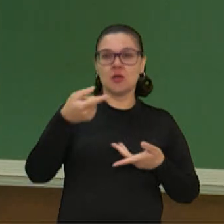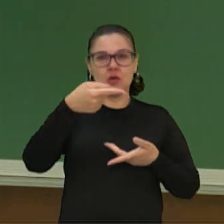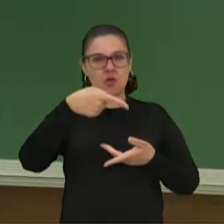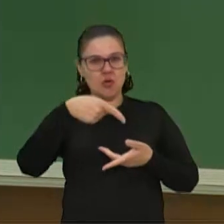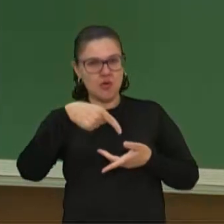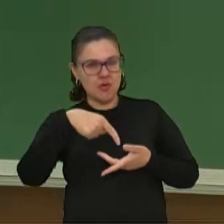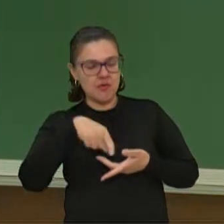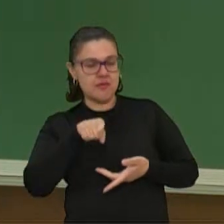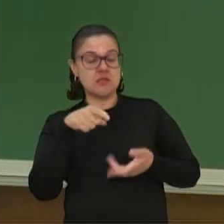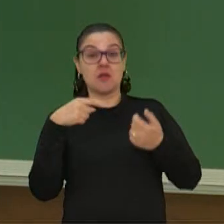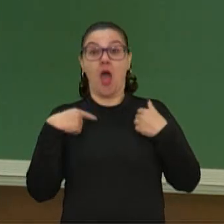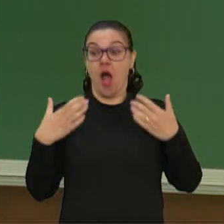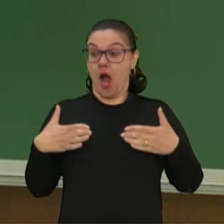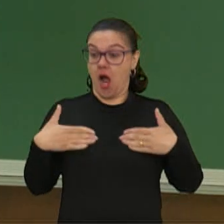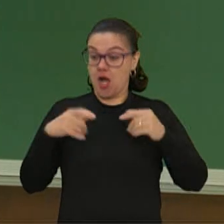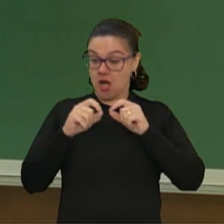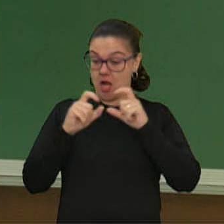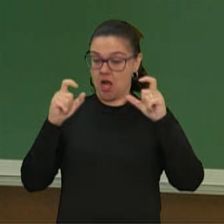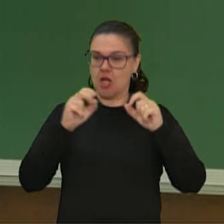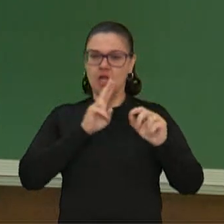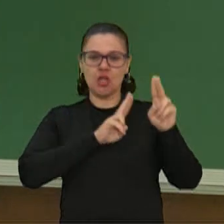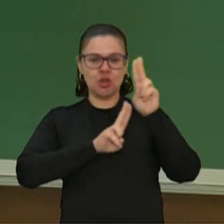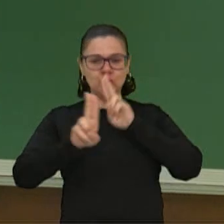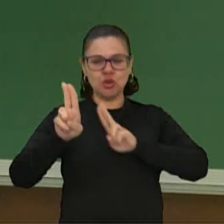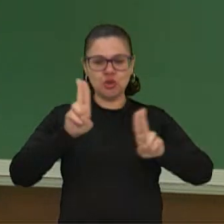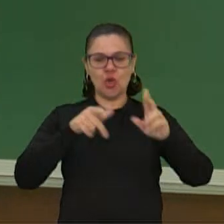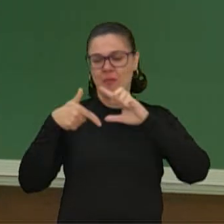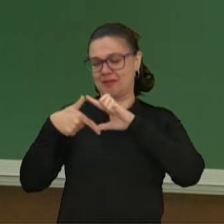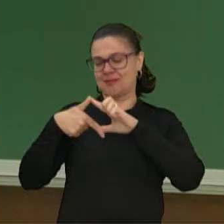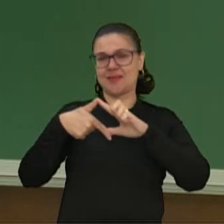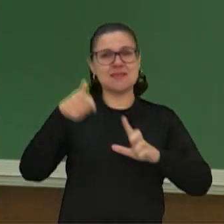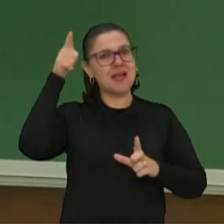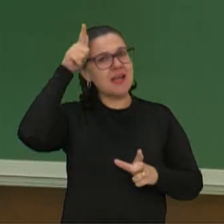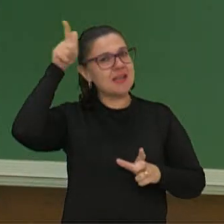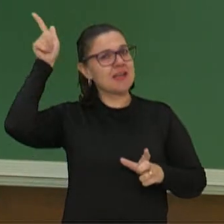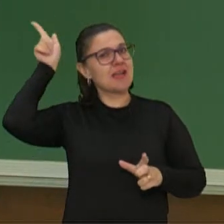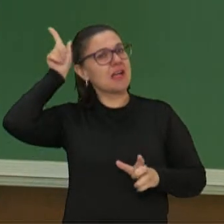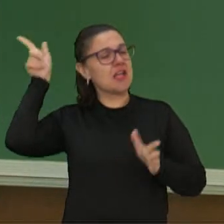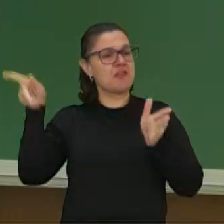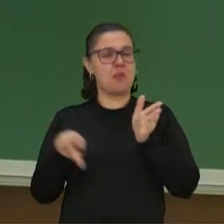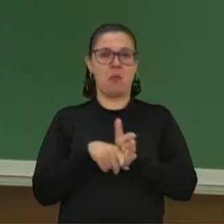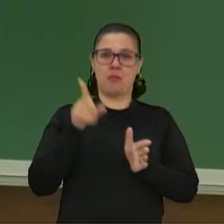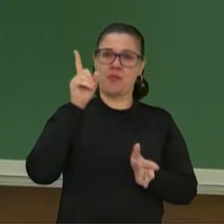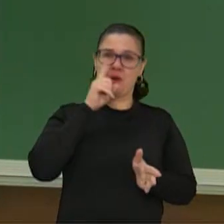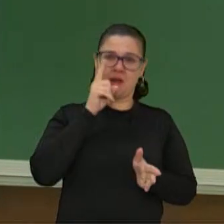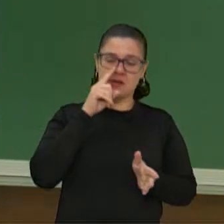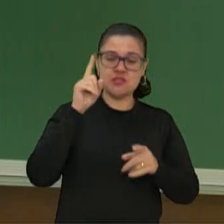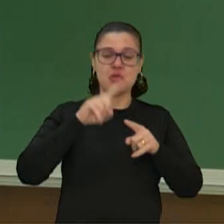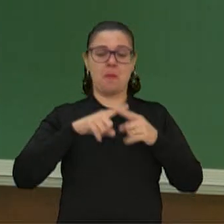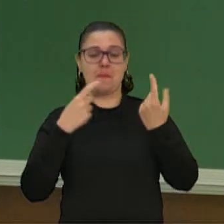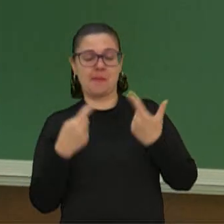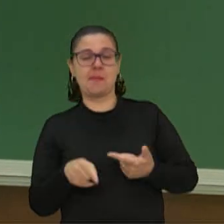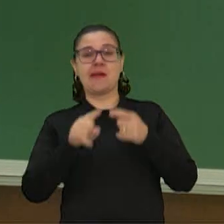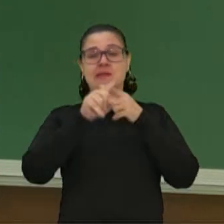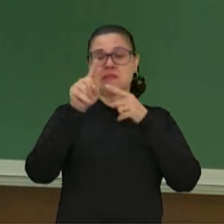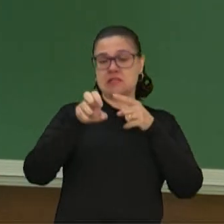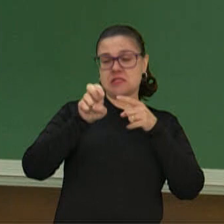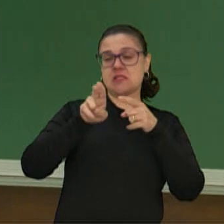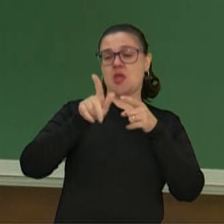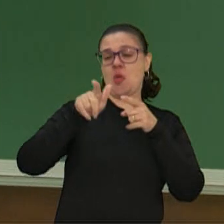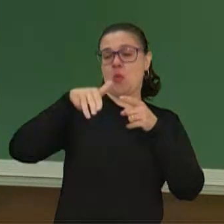Gente, não se assustem tanto com esses nomes, é de tradição grega e latina, soam estranho, né? Zeugma.